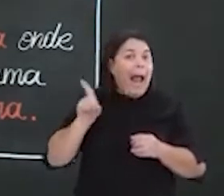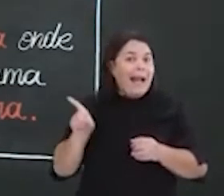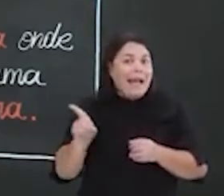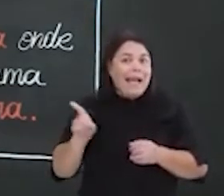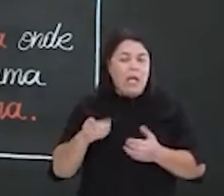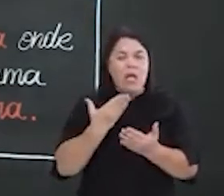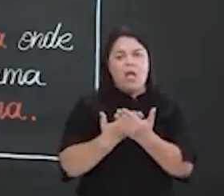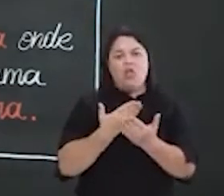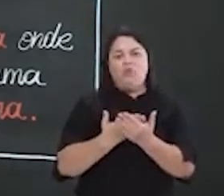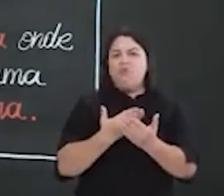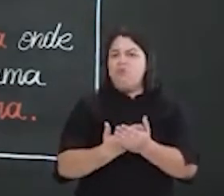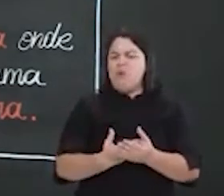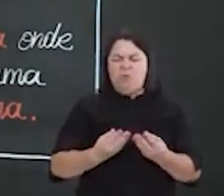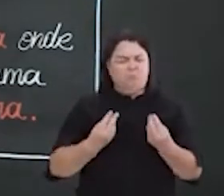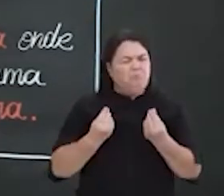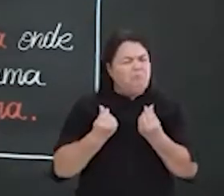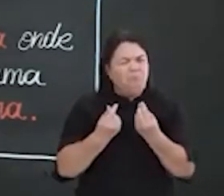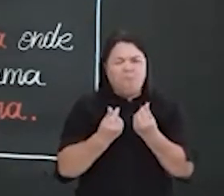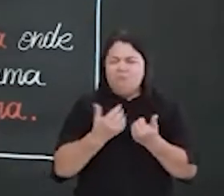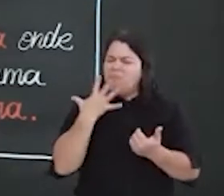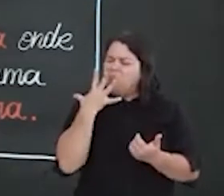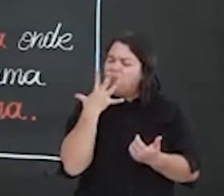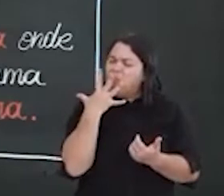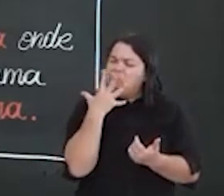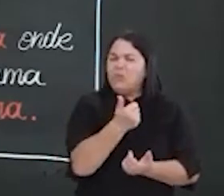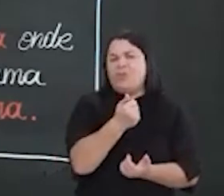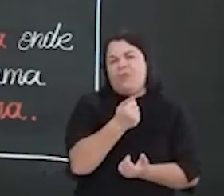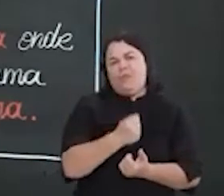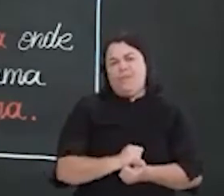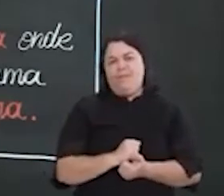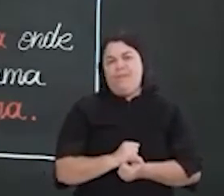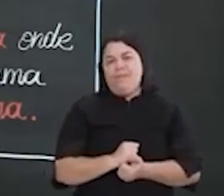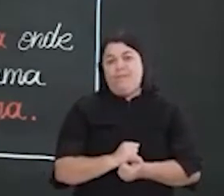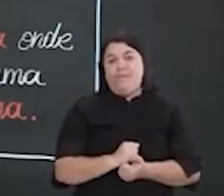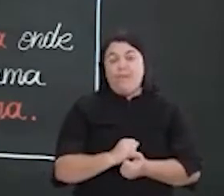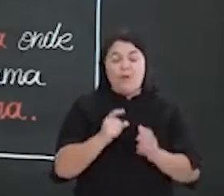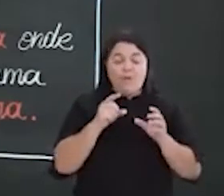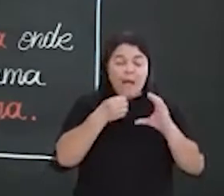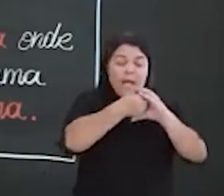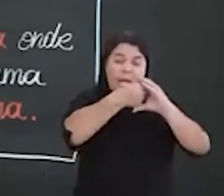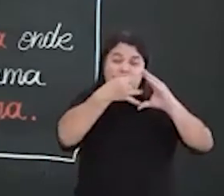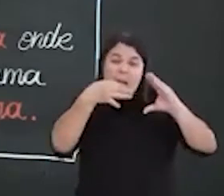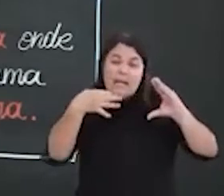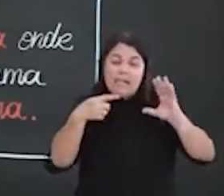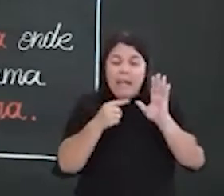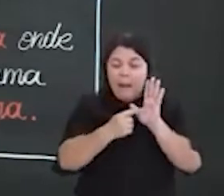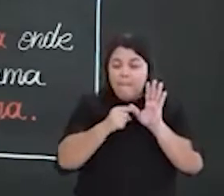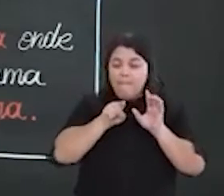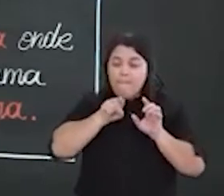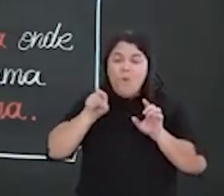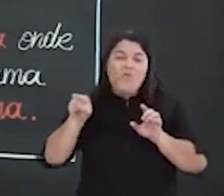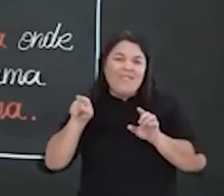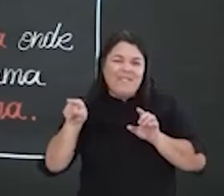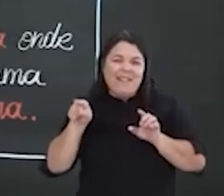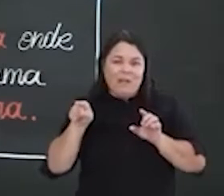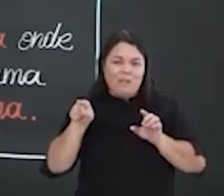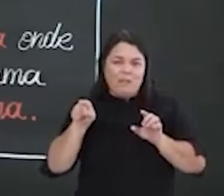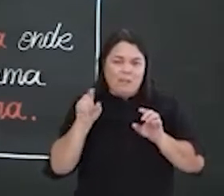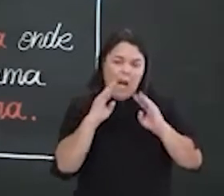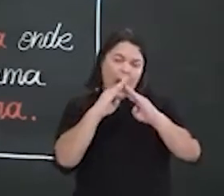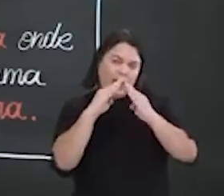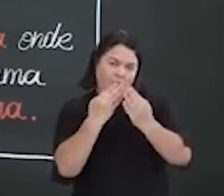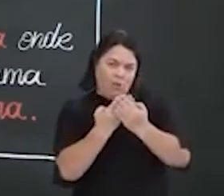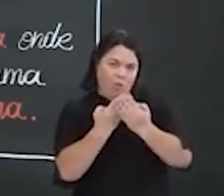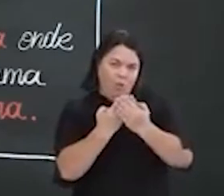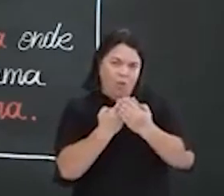o adjetivo ele vai caracterizar um substantivo, ok? A função dele é caracterizar algo, caracterizar um nome, caracterizar uma outra coisa.